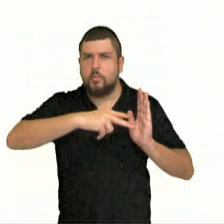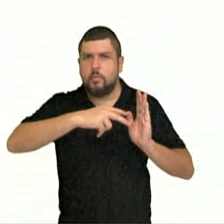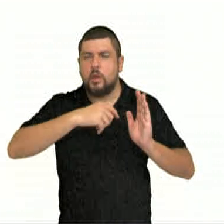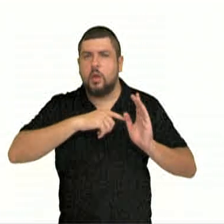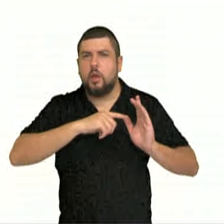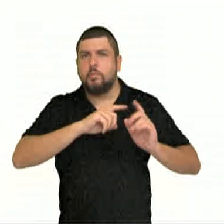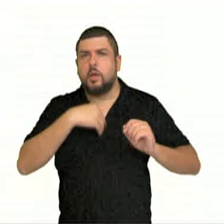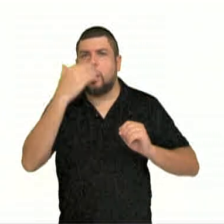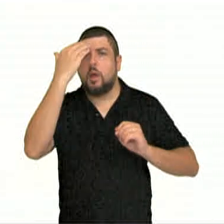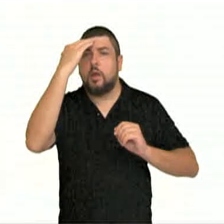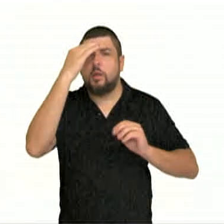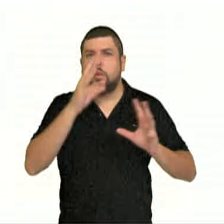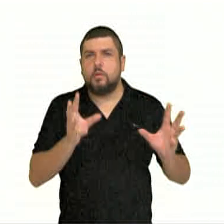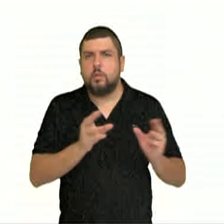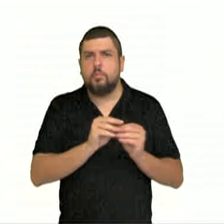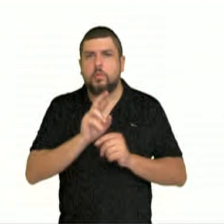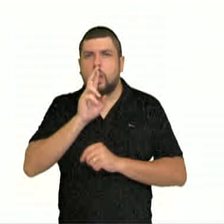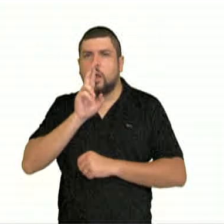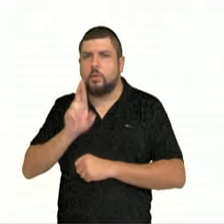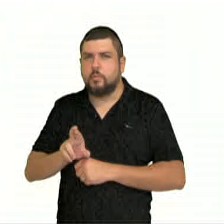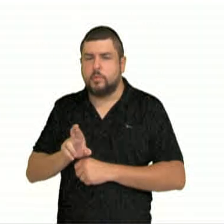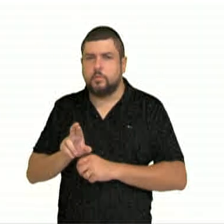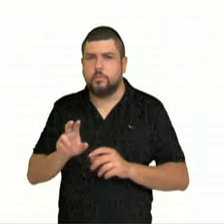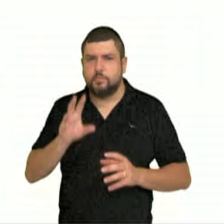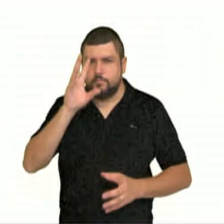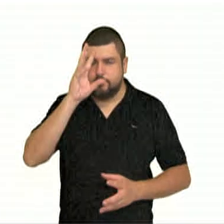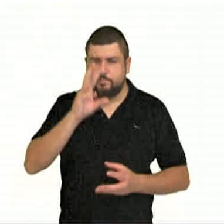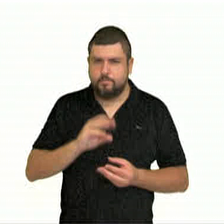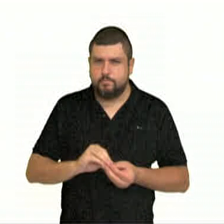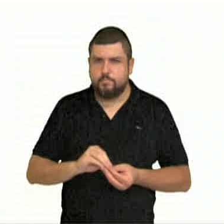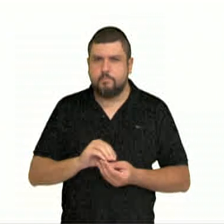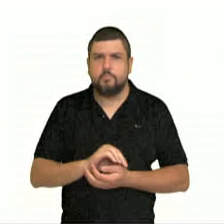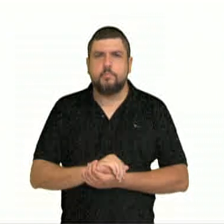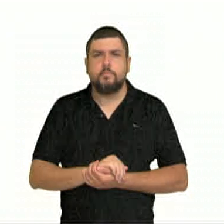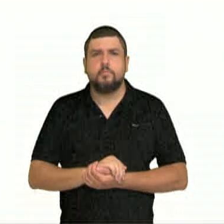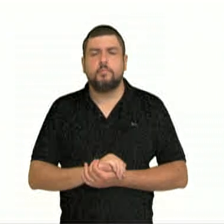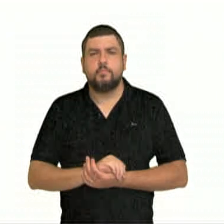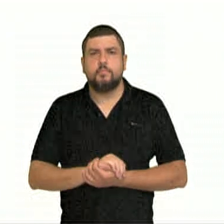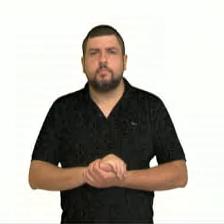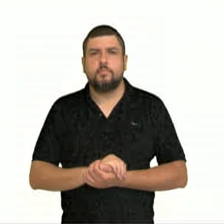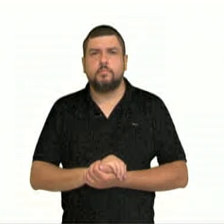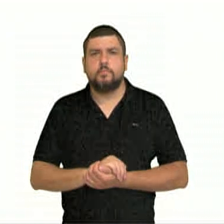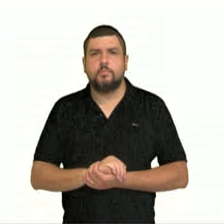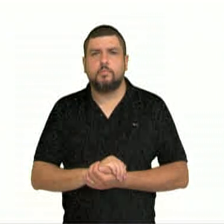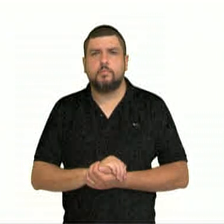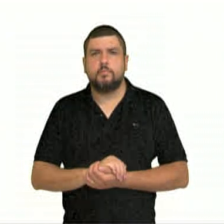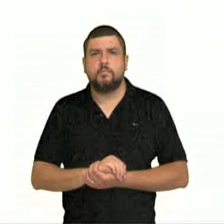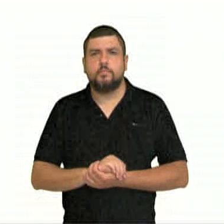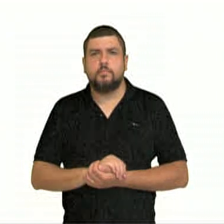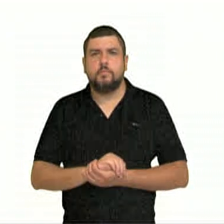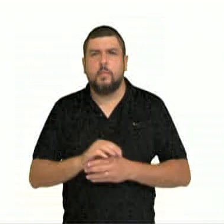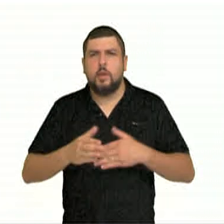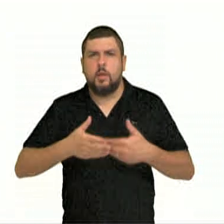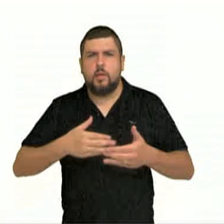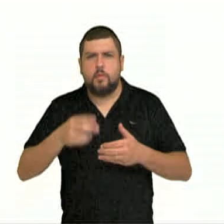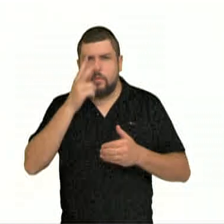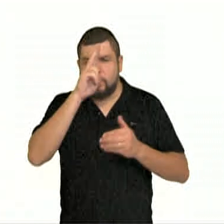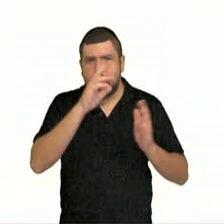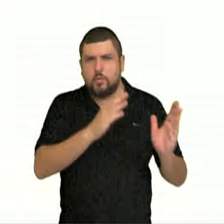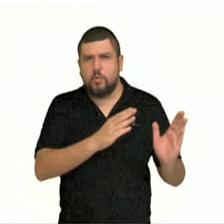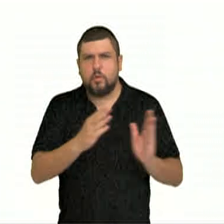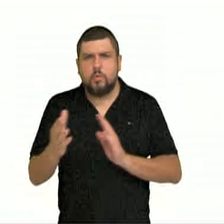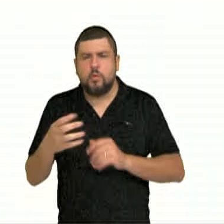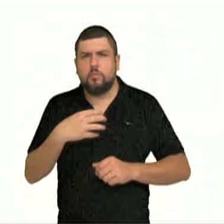retomada do texto. Compreendido isto, vamos ao releia. seja com relação à trama tocante,